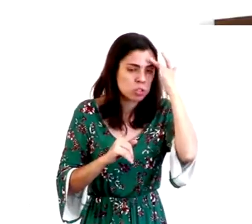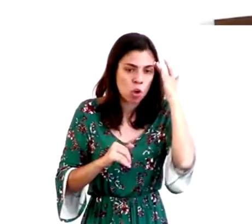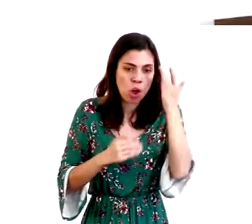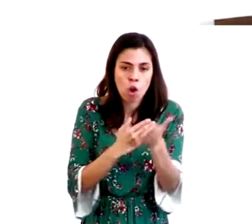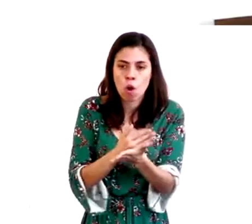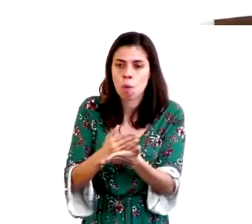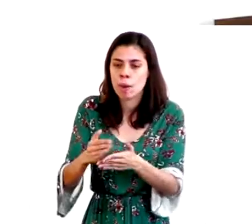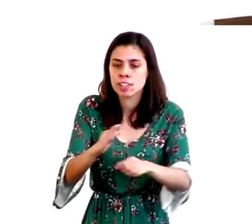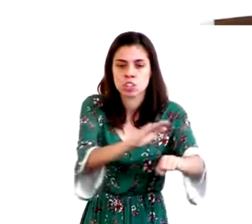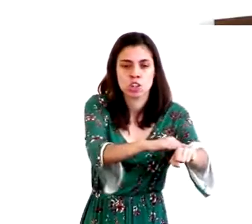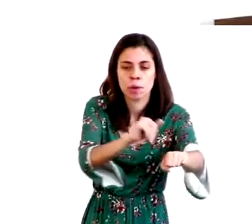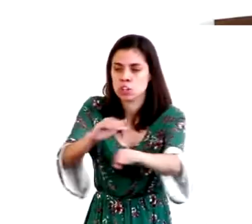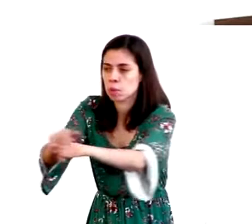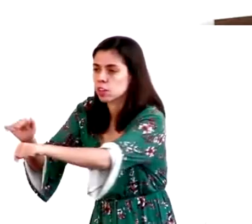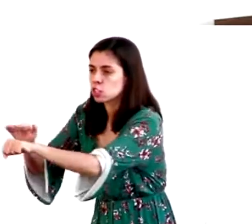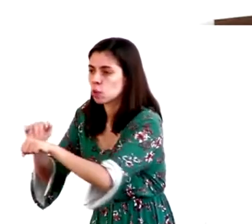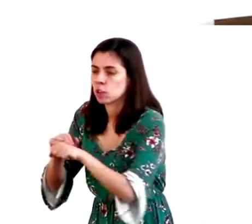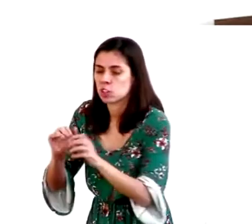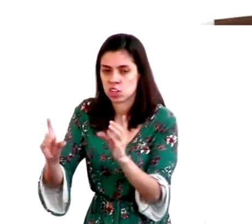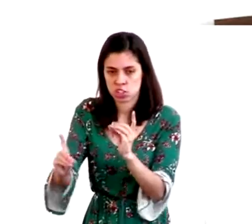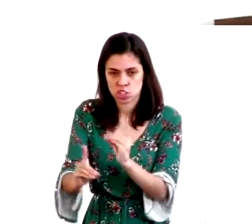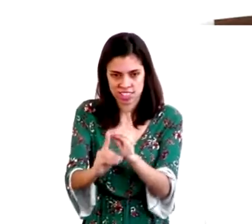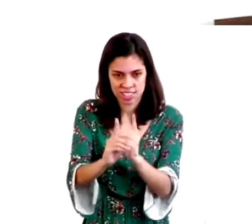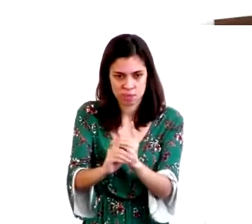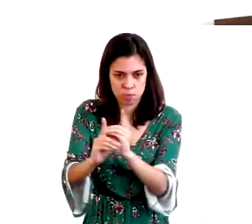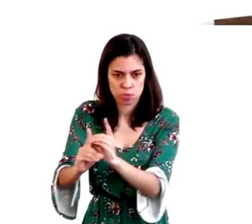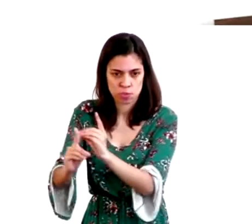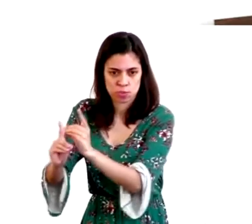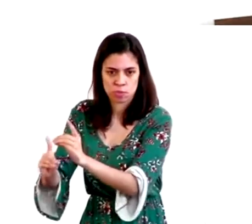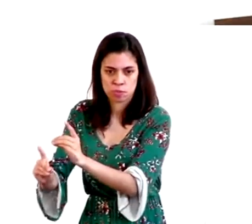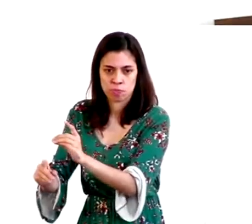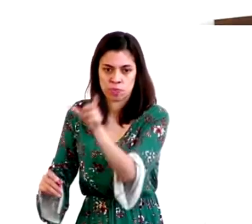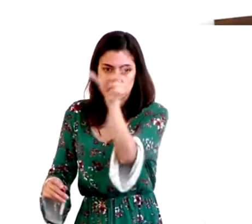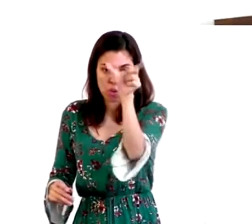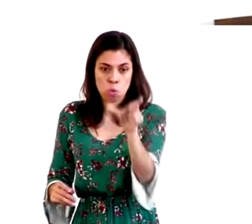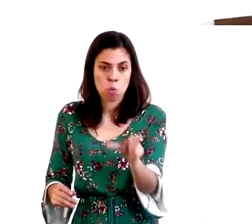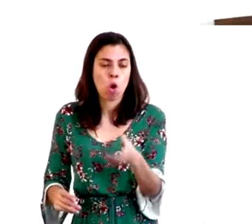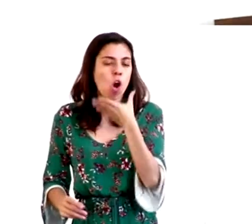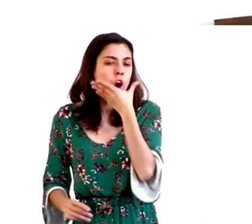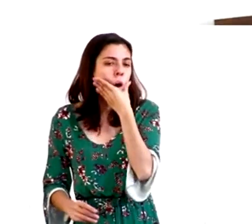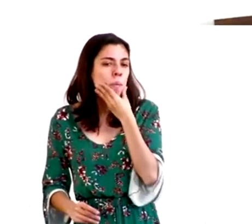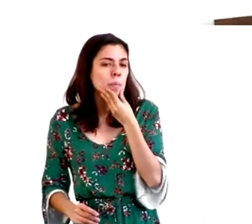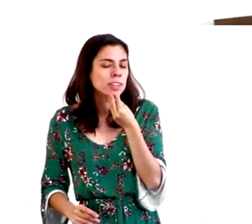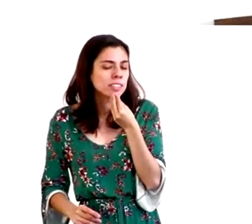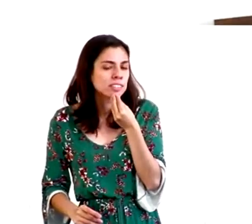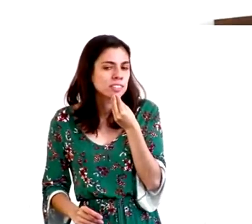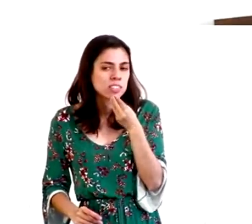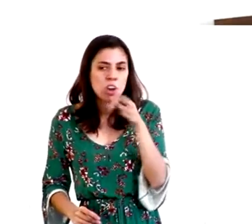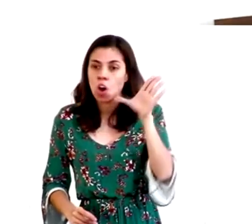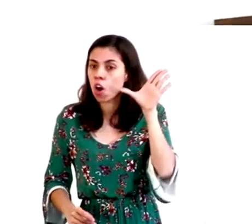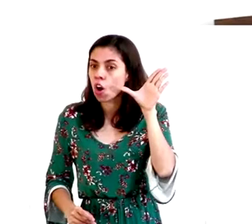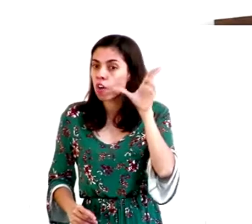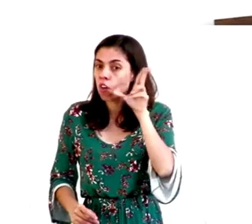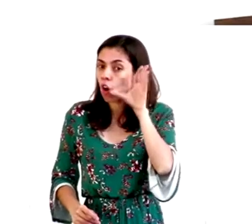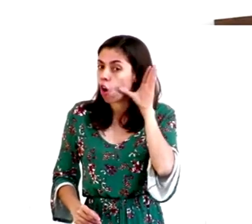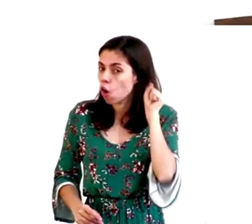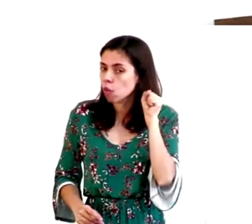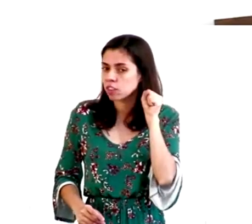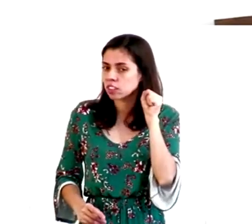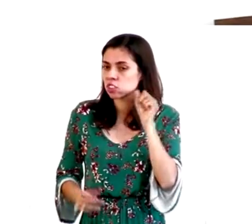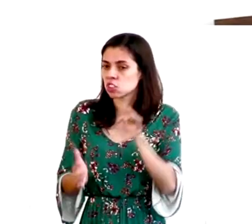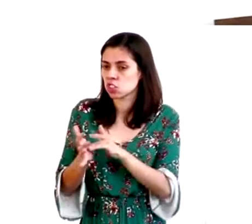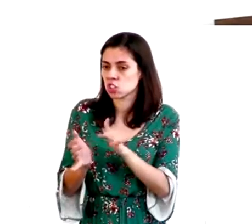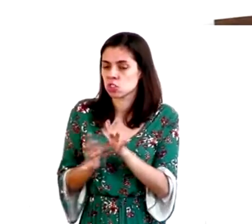faz. E esses homens ouvem a sua voz, ele os escolhe, não porque eles